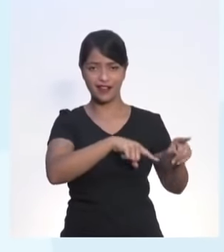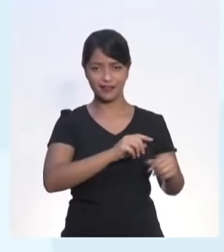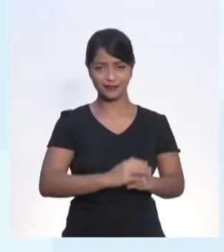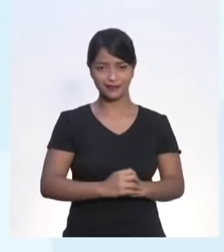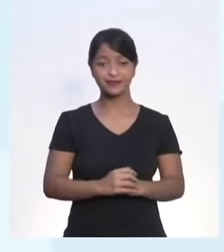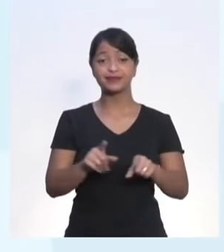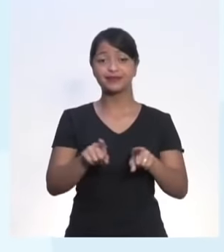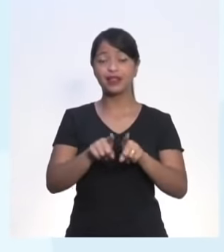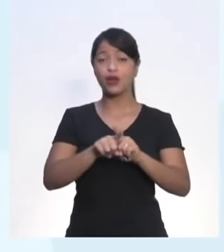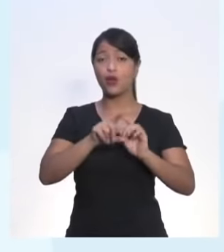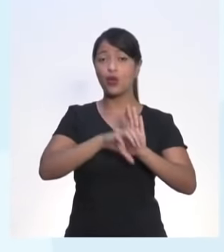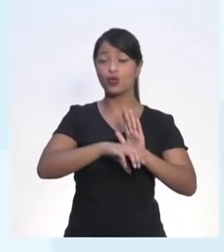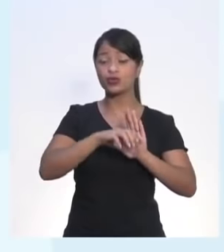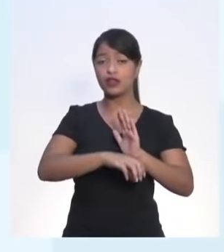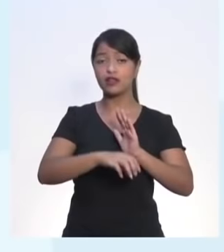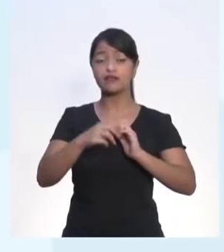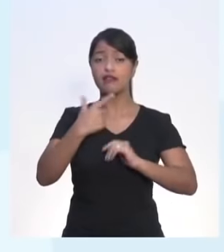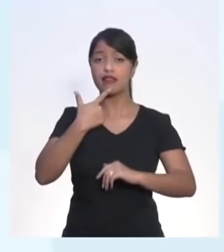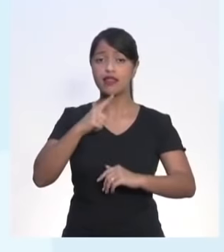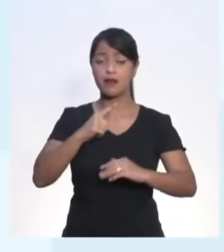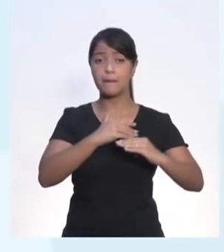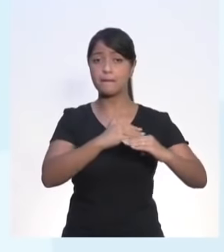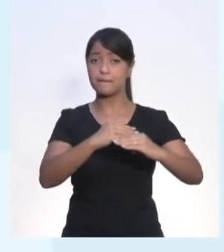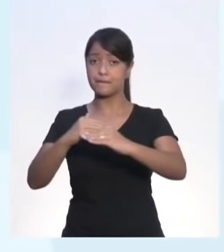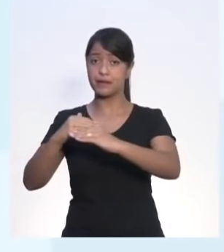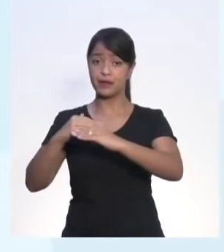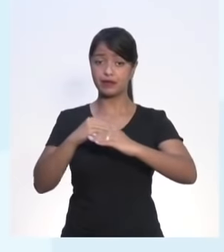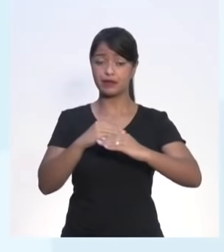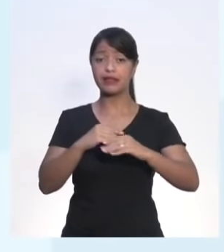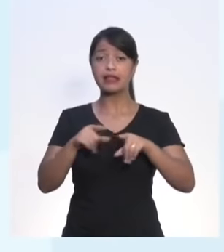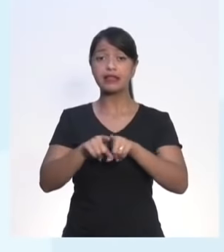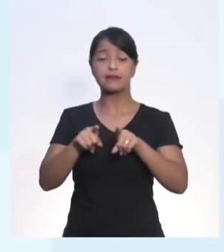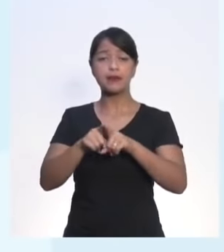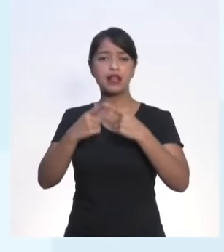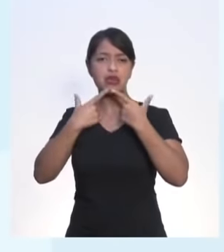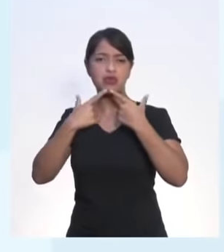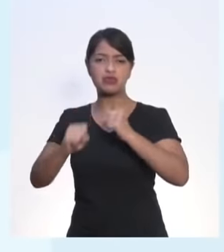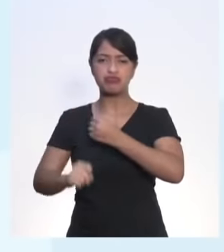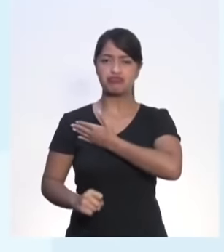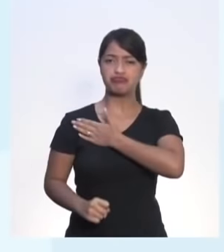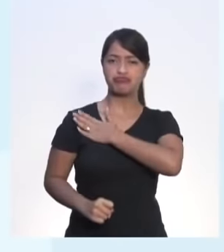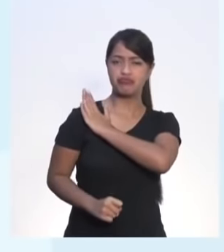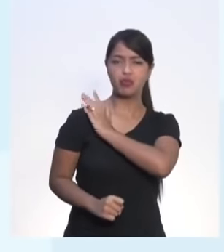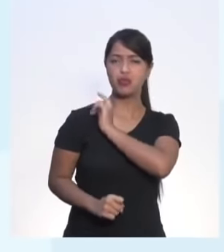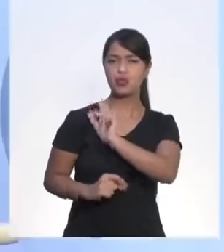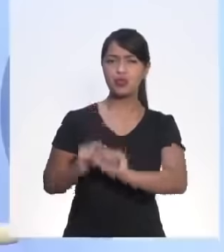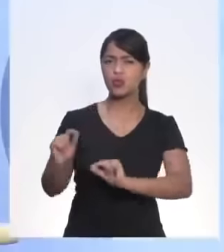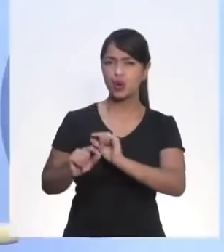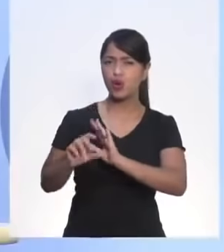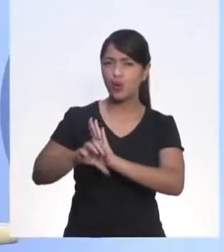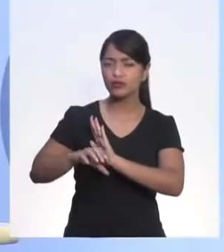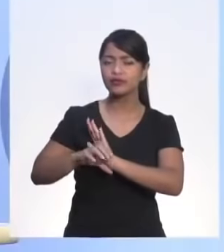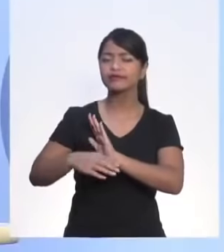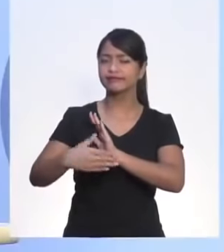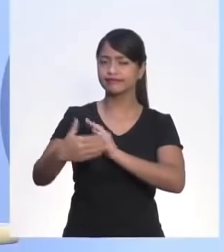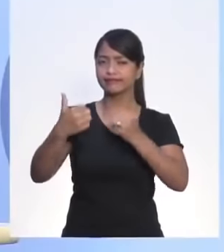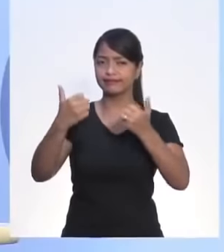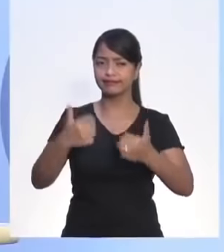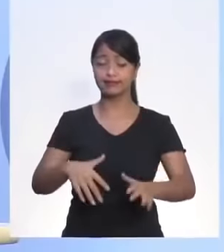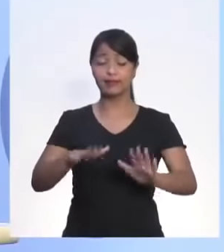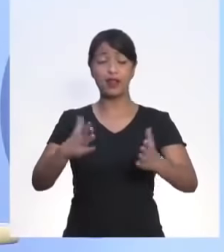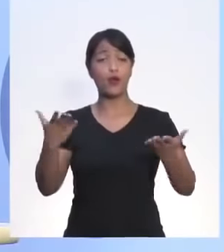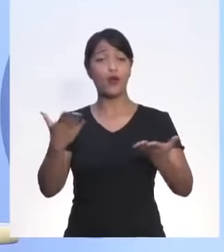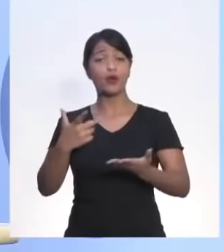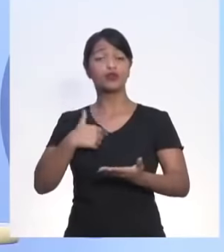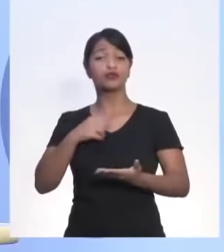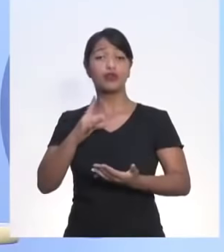o conceito de norma padrão e o de preconceito linguístico. Mas eu sou a moderadora, como vocês já sabem, a professora é